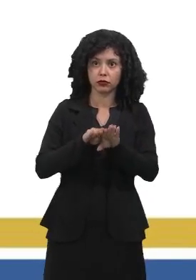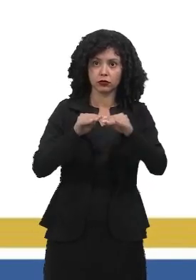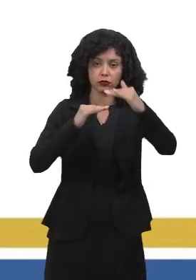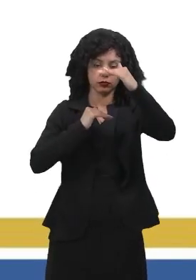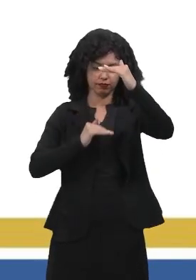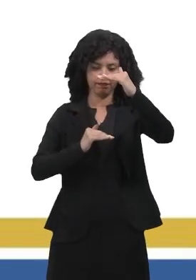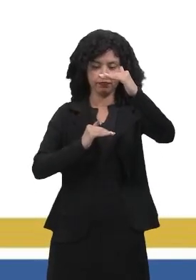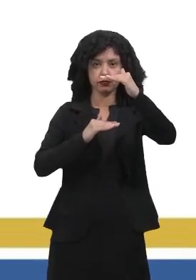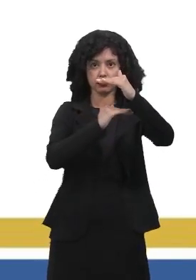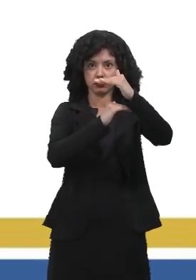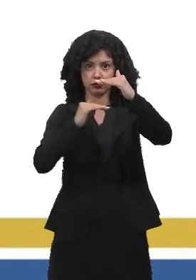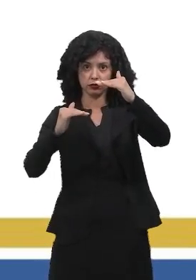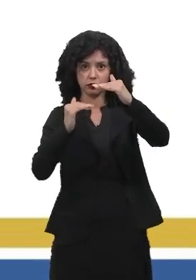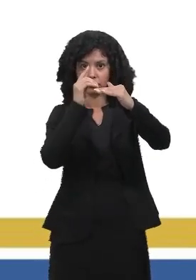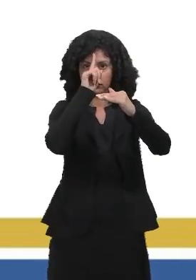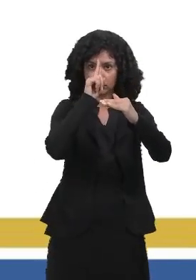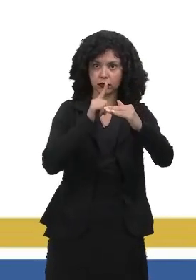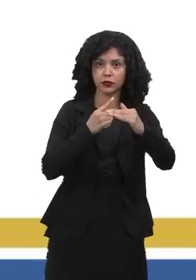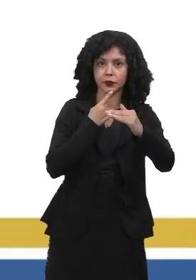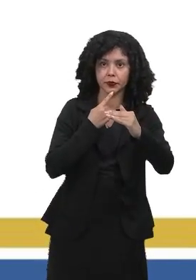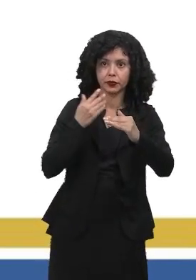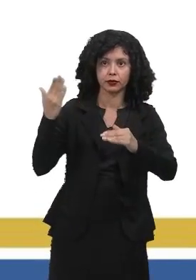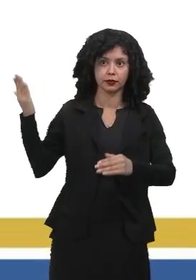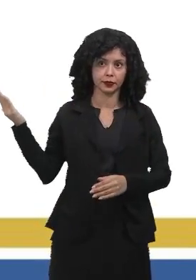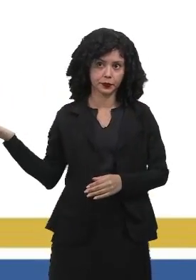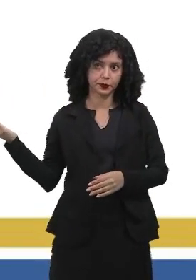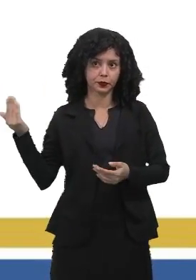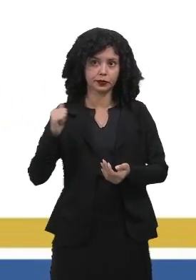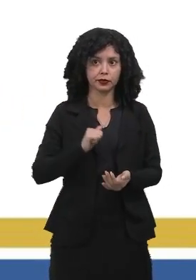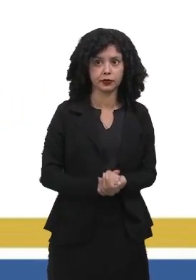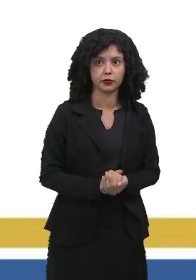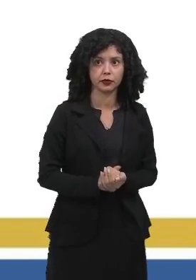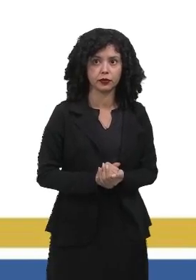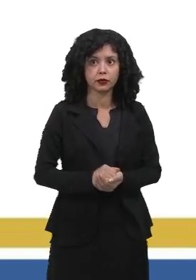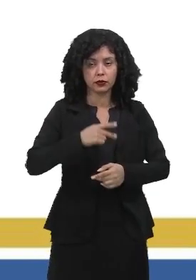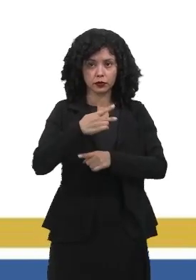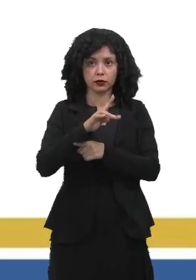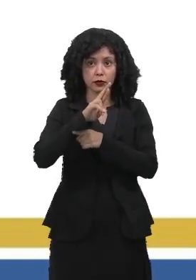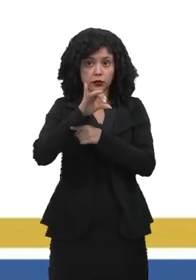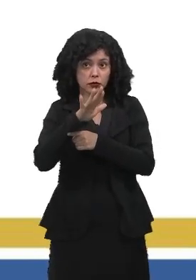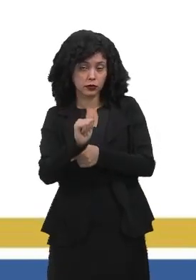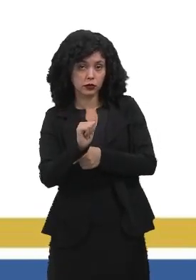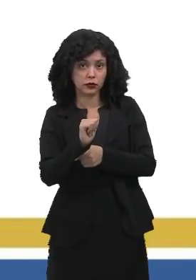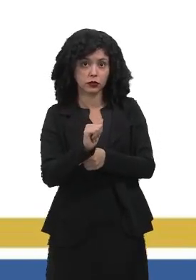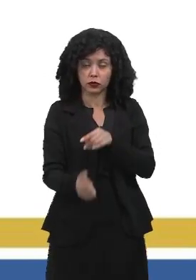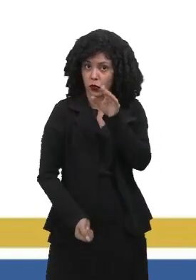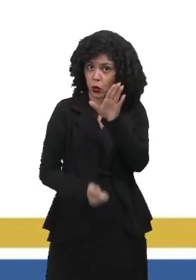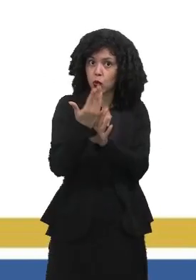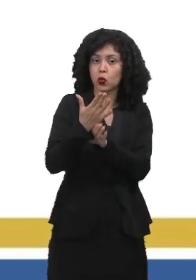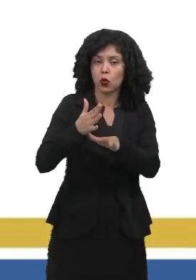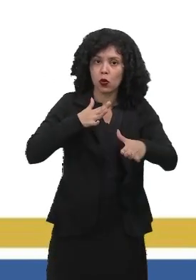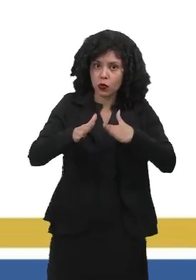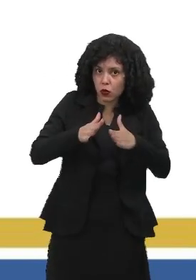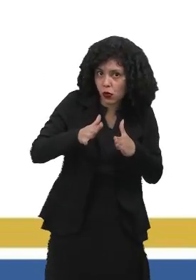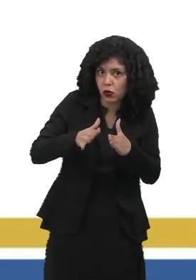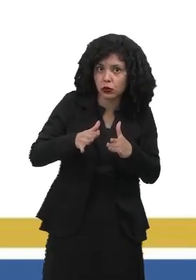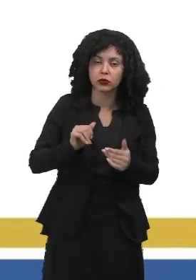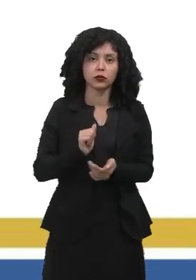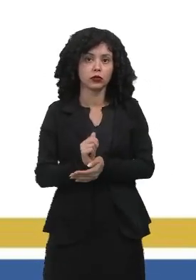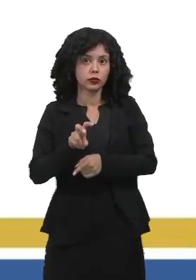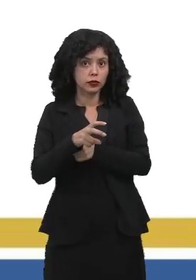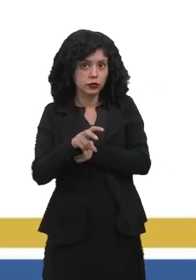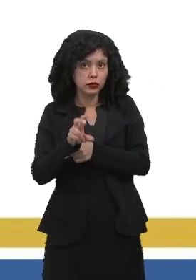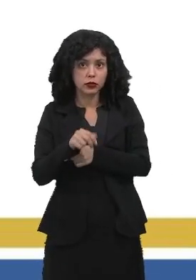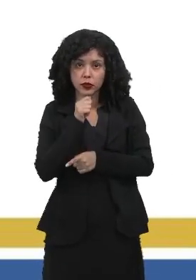rochosas, conforme o esquema representado na imagem. Um pulso acústico, ou seja, que gera uma vibração mecânica,